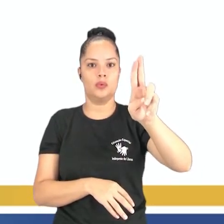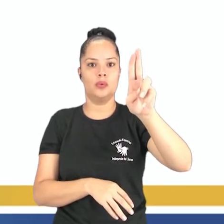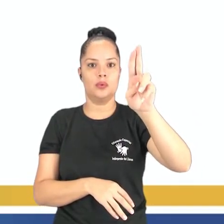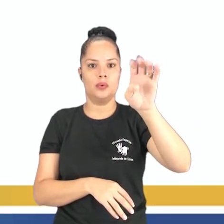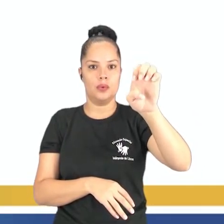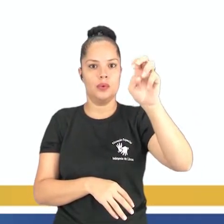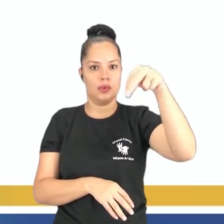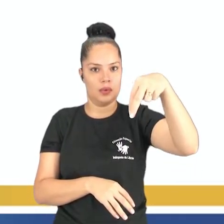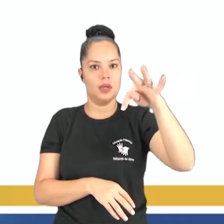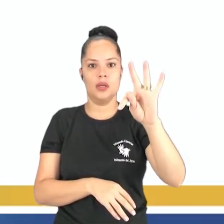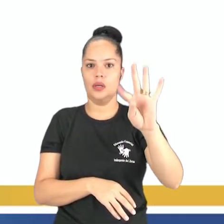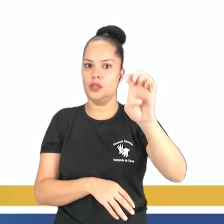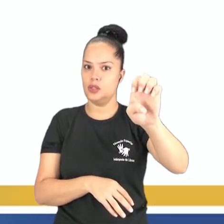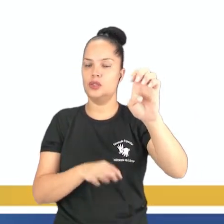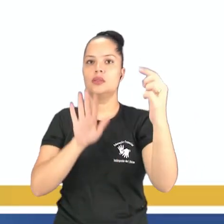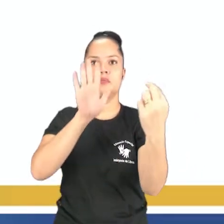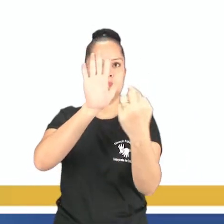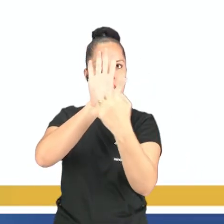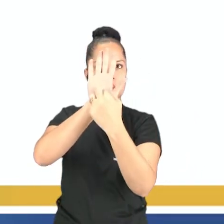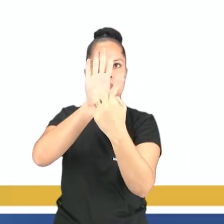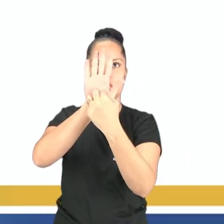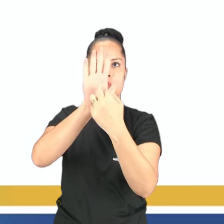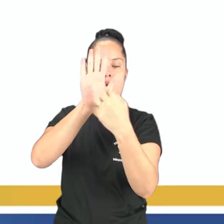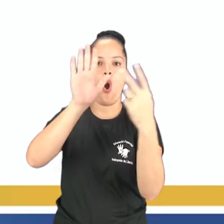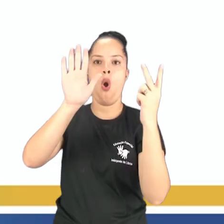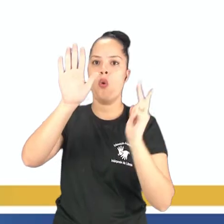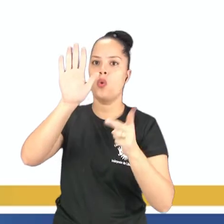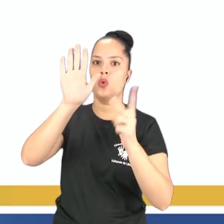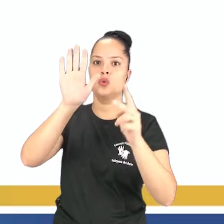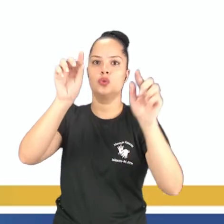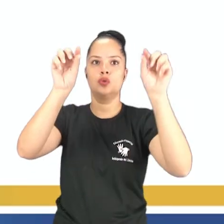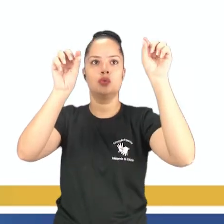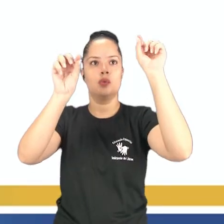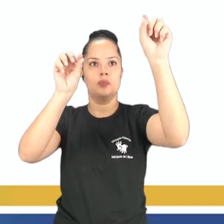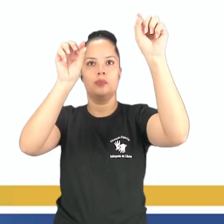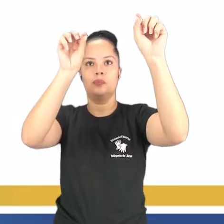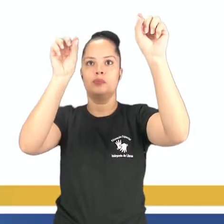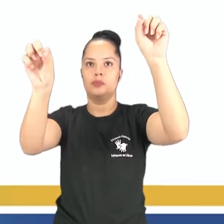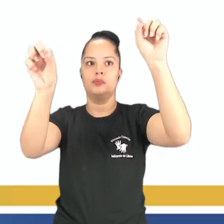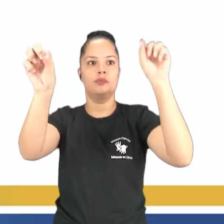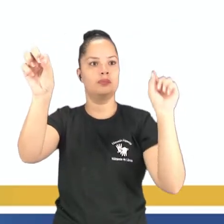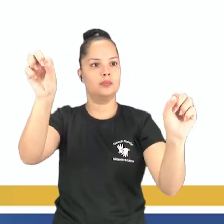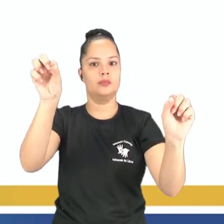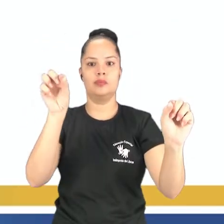rotação mantém-se fixo, como vocês podem observar aí na figura,